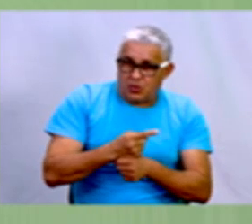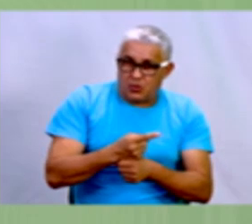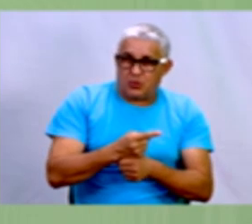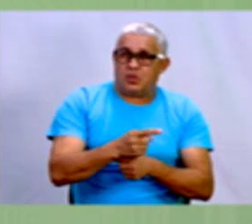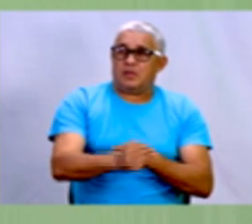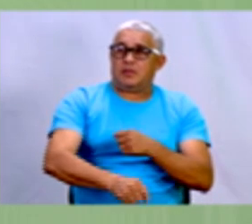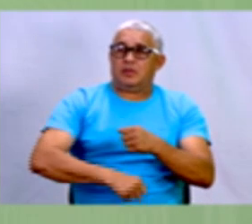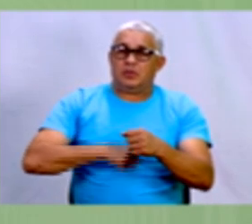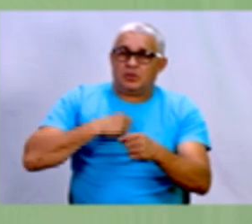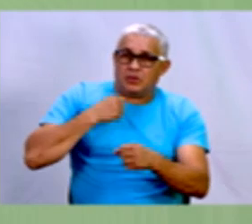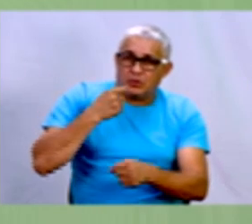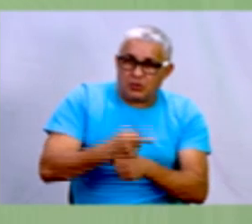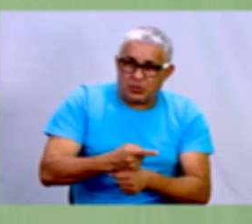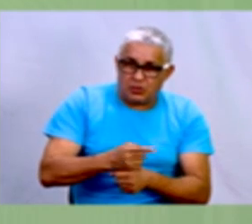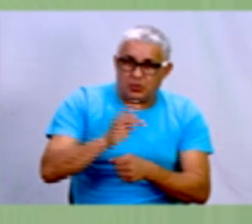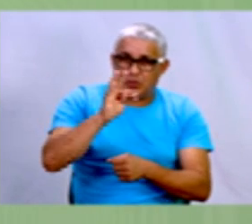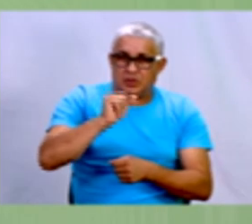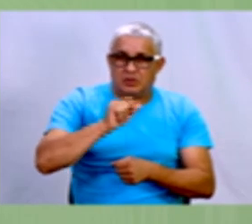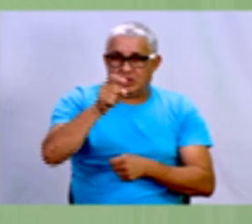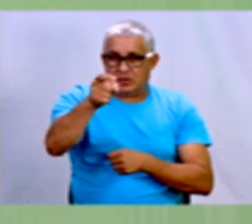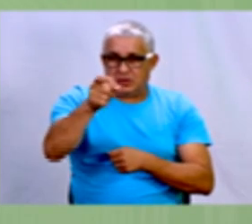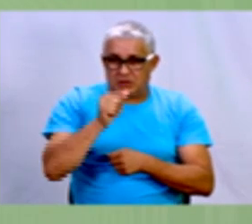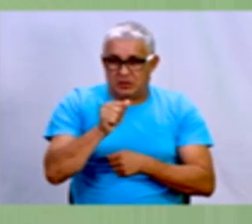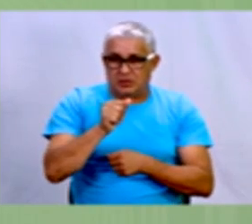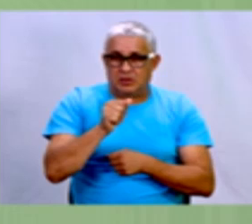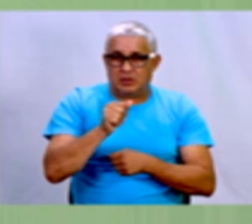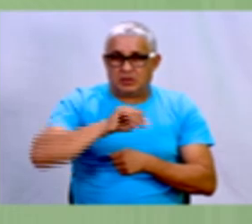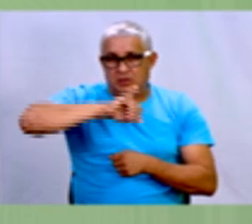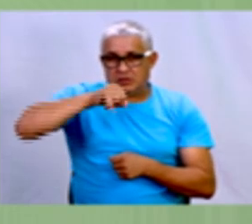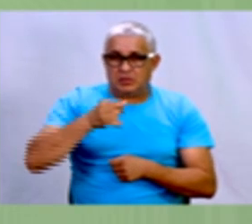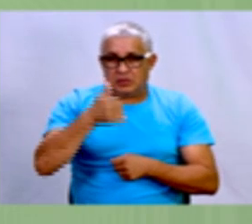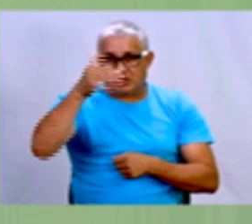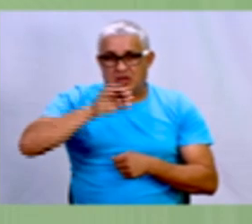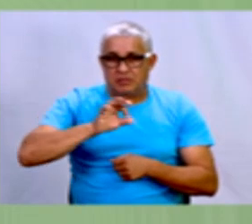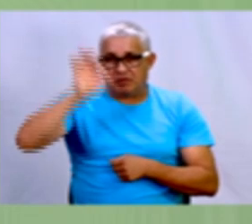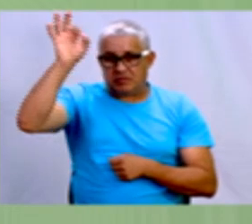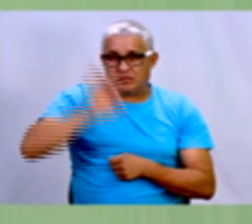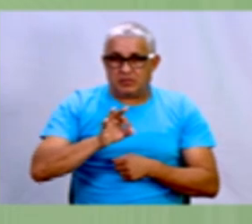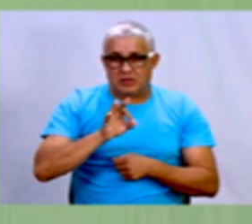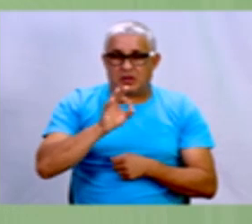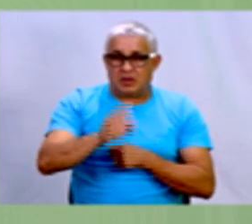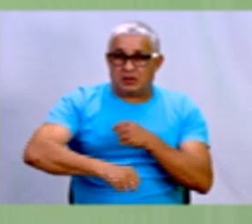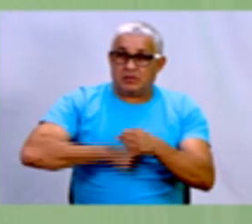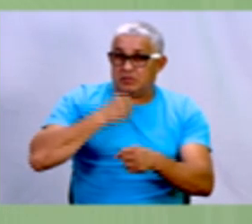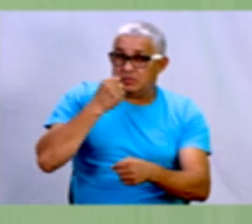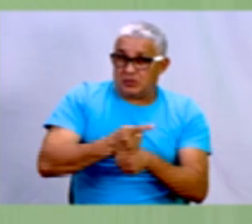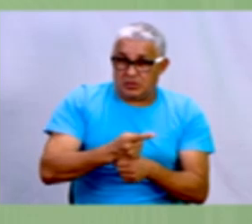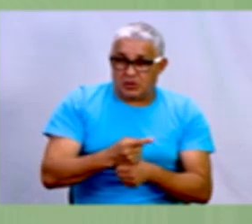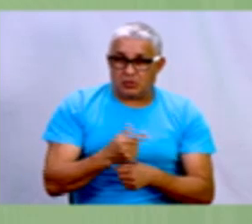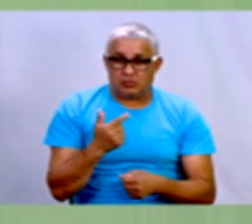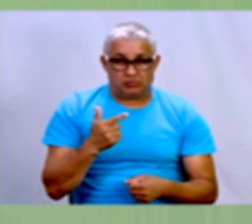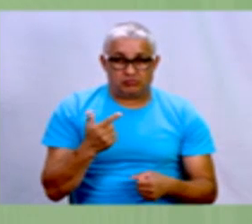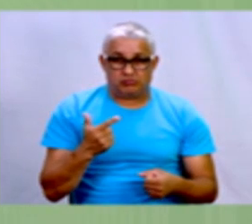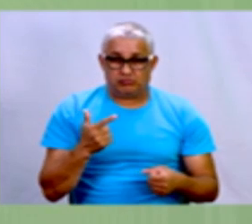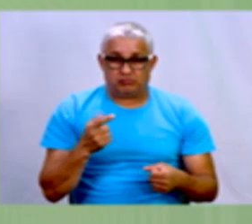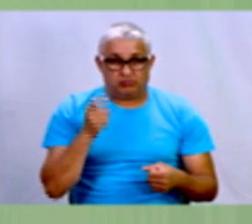Ó, e que a taxa de juros é de 10% ao ano. Olha só, aqui já não tem pegadinha,